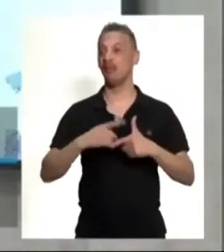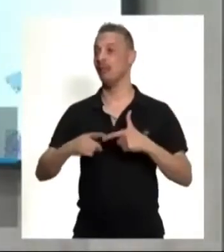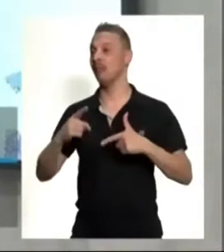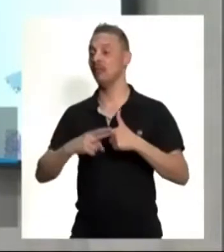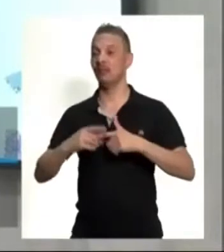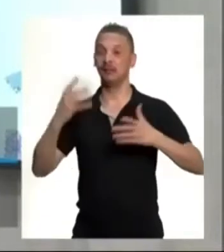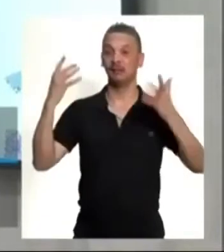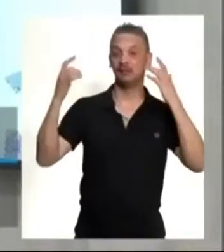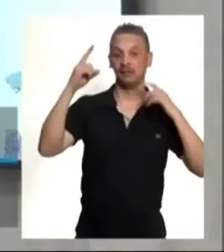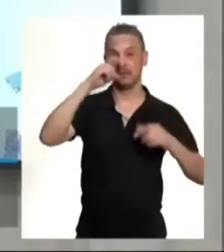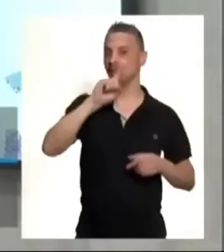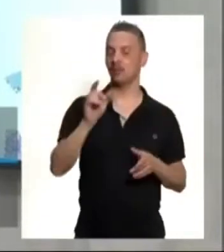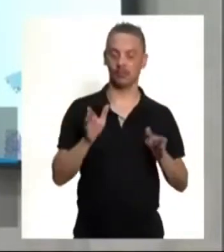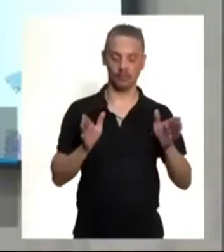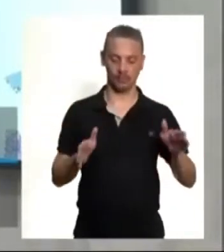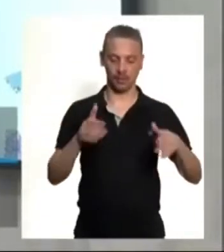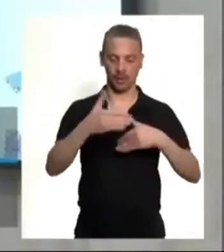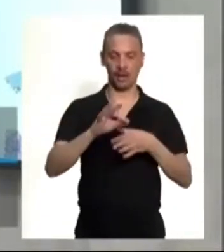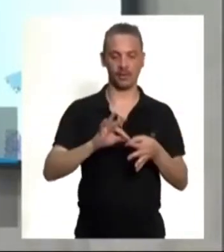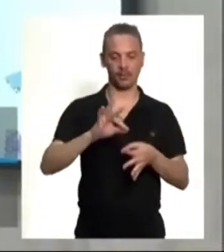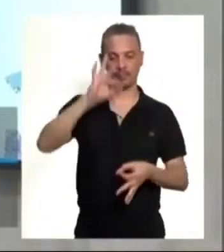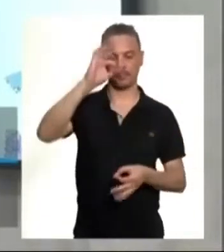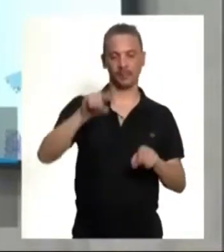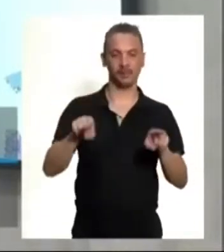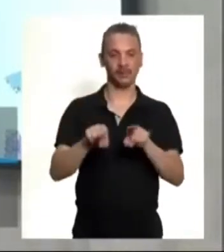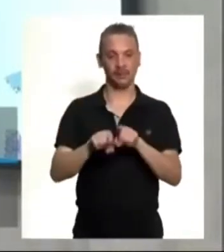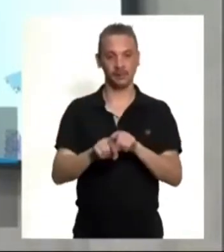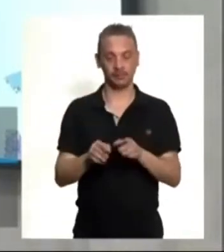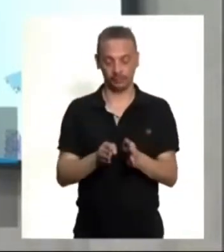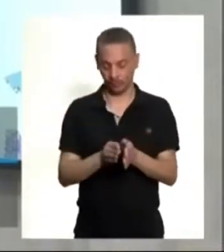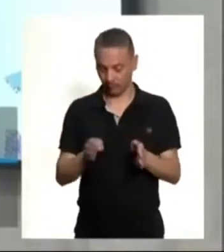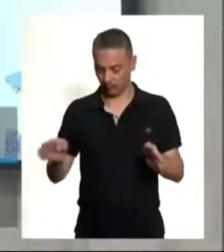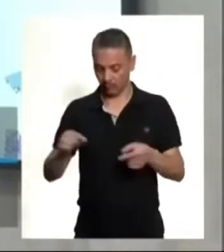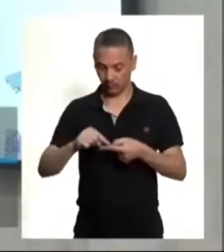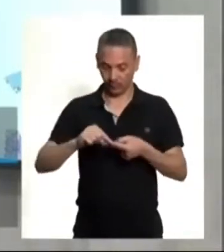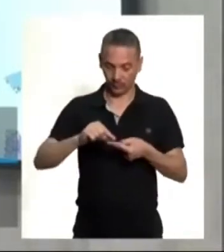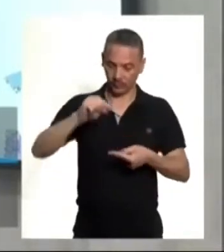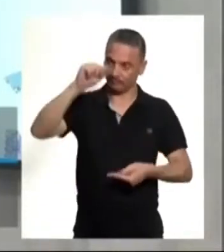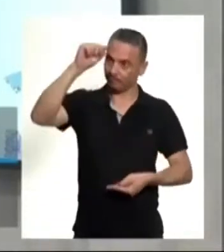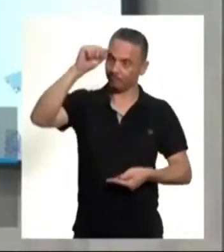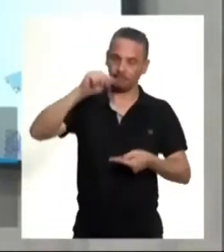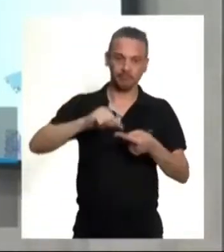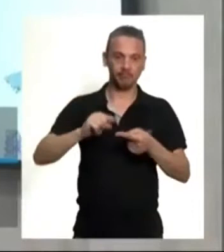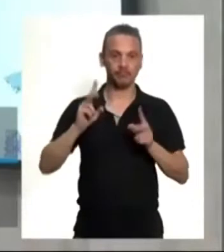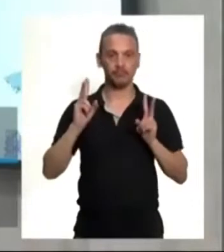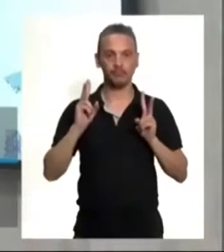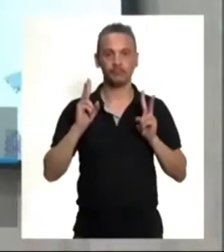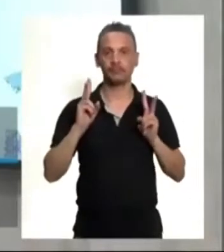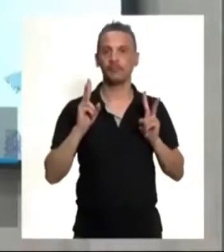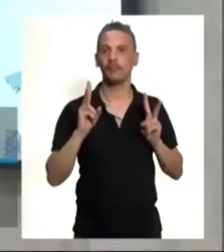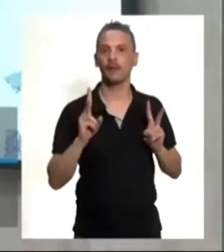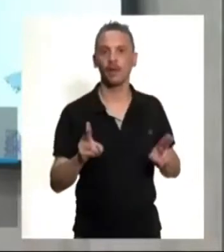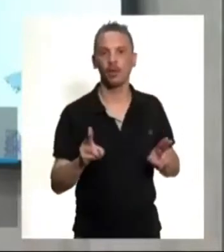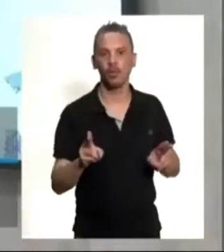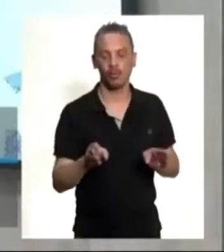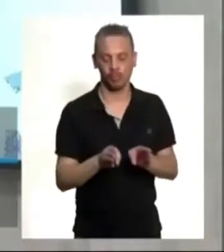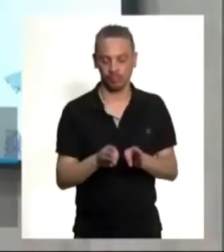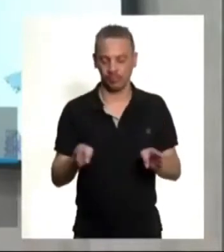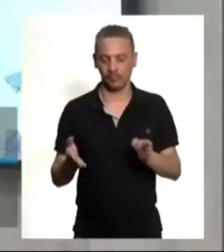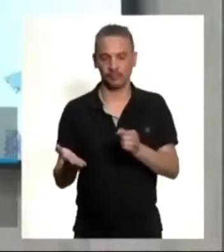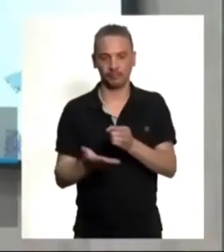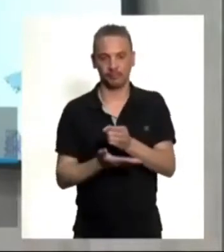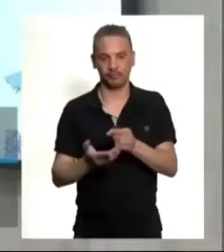uma caixa reta. A distância entre as bases, a altura dela é exatamente igual